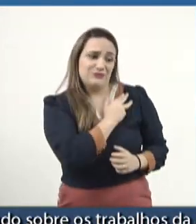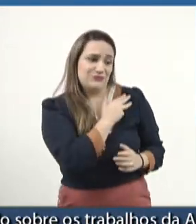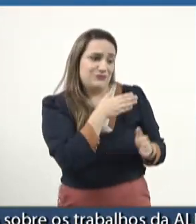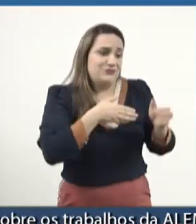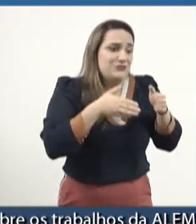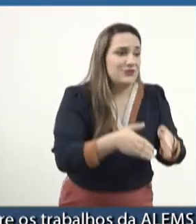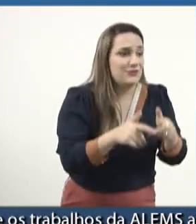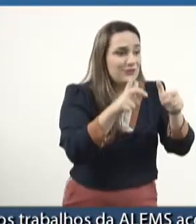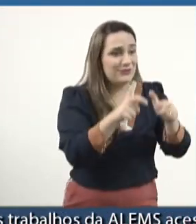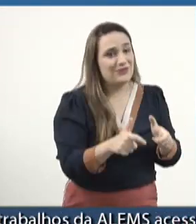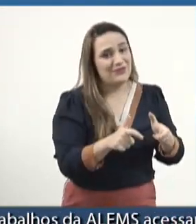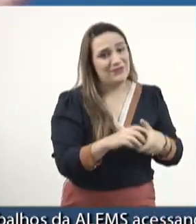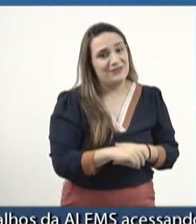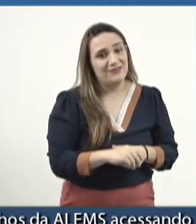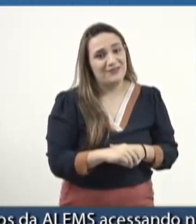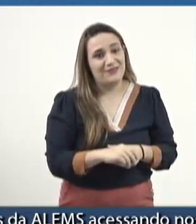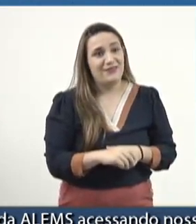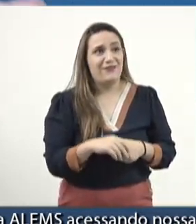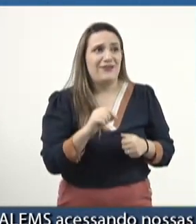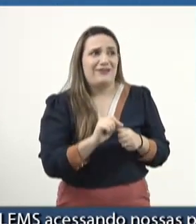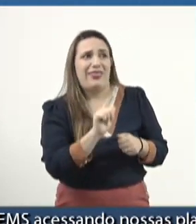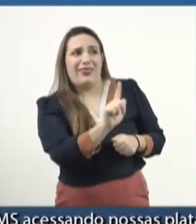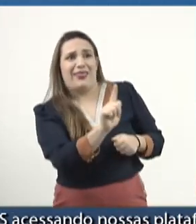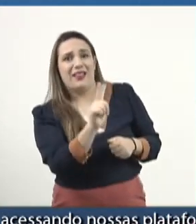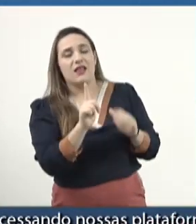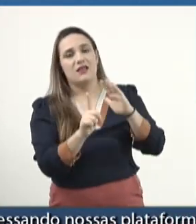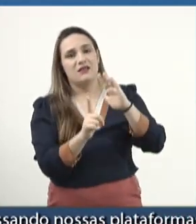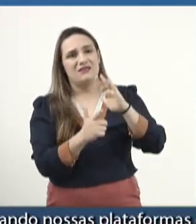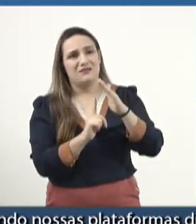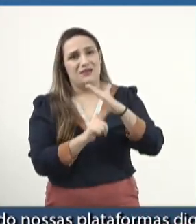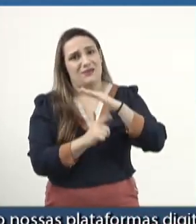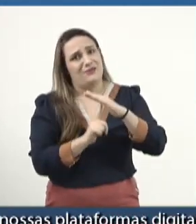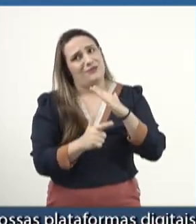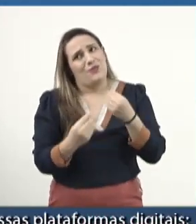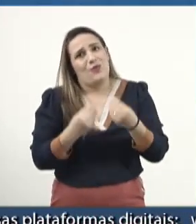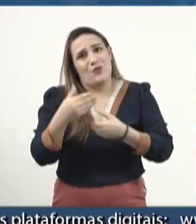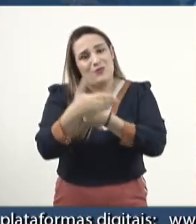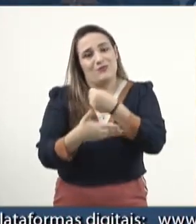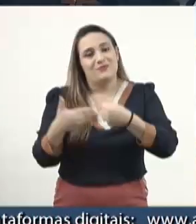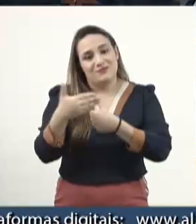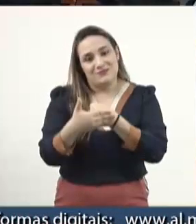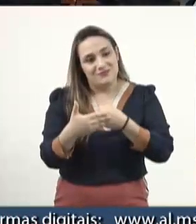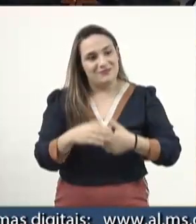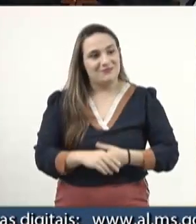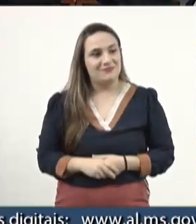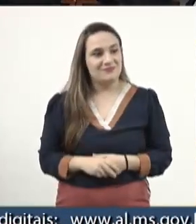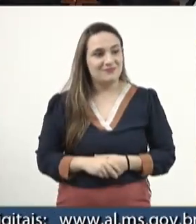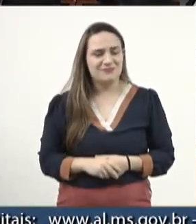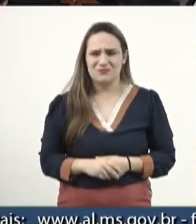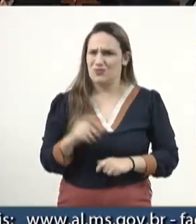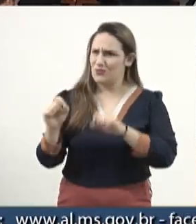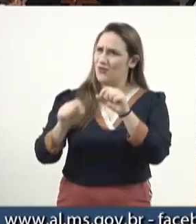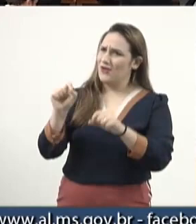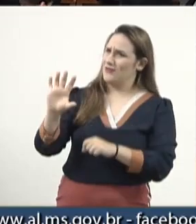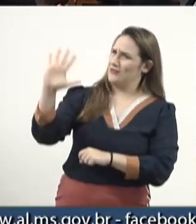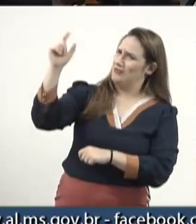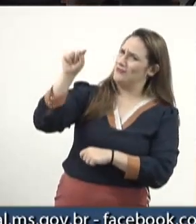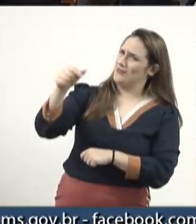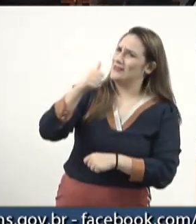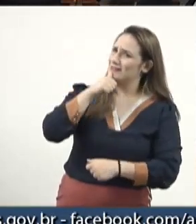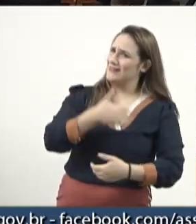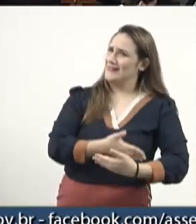recebido, ainda falam, faz o L de ladrão. É complicado, não dá para defender também. Que é isso? O que está acontecendo com Vossa Excelência, deputado